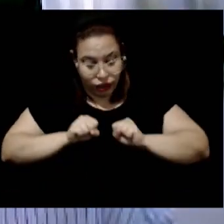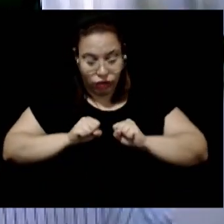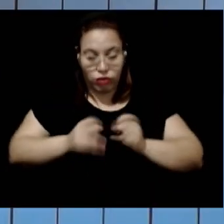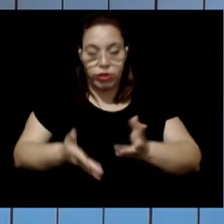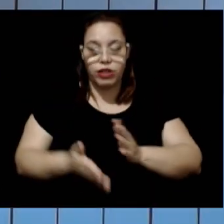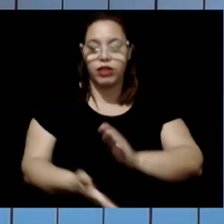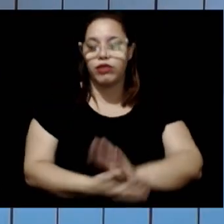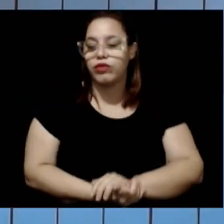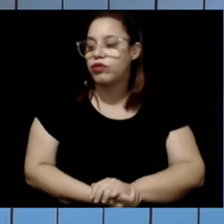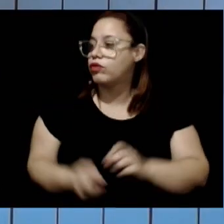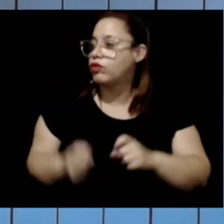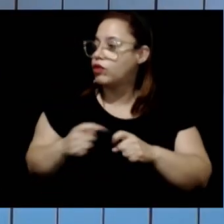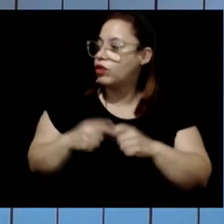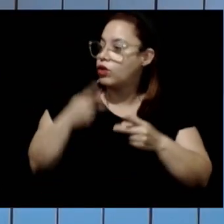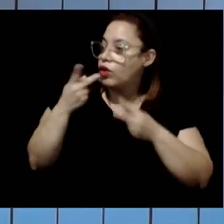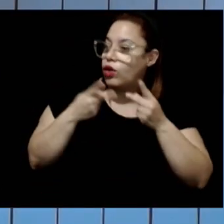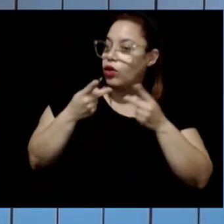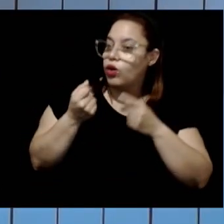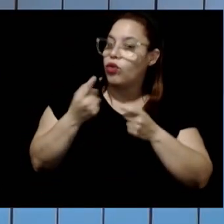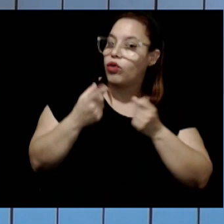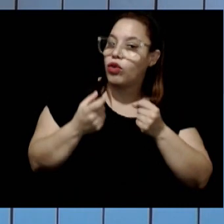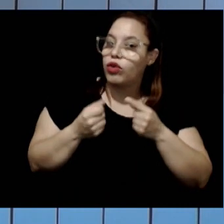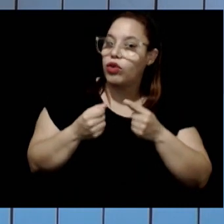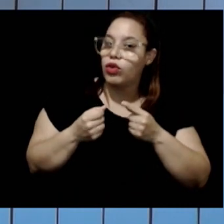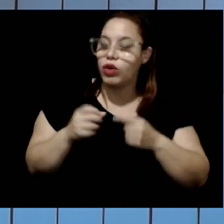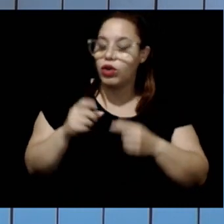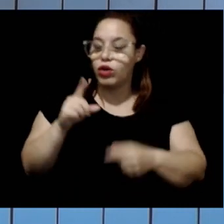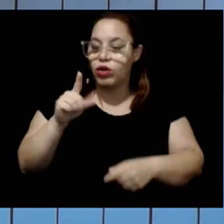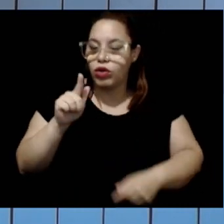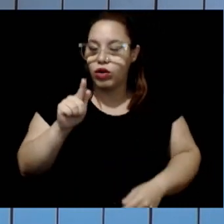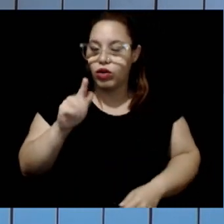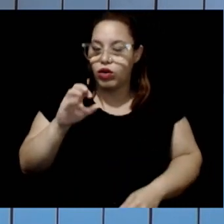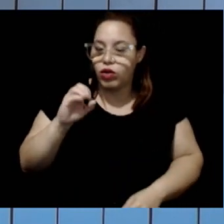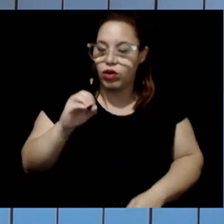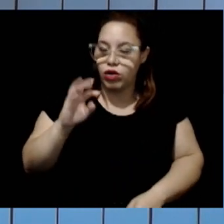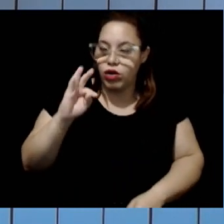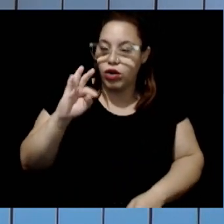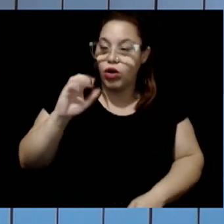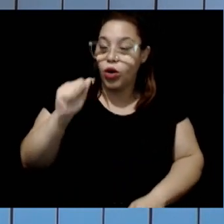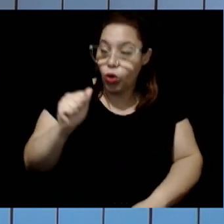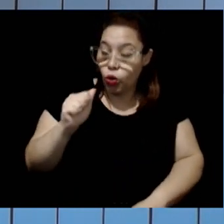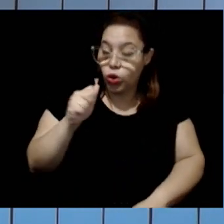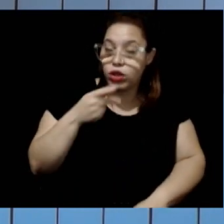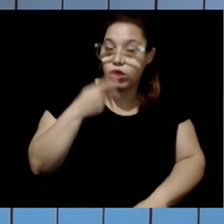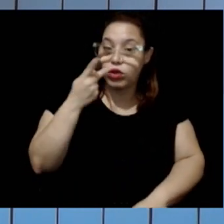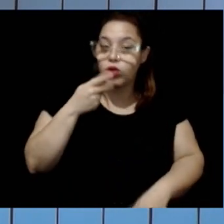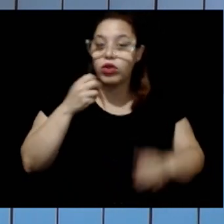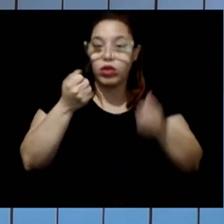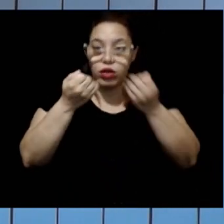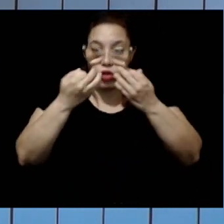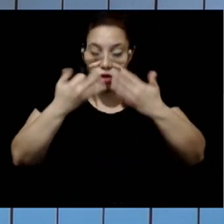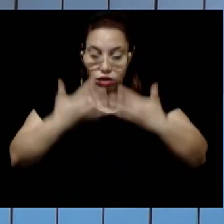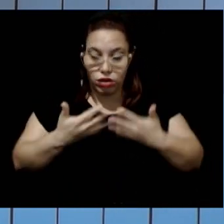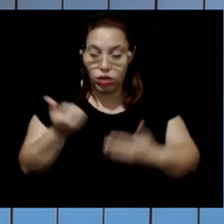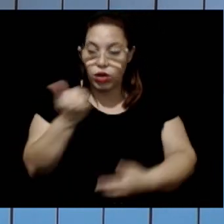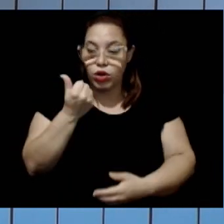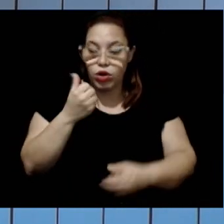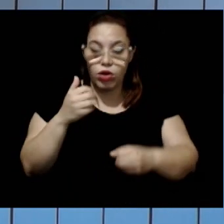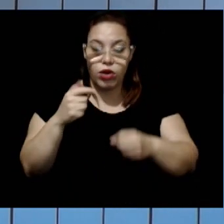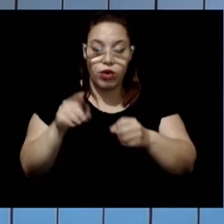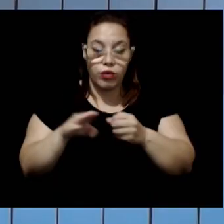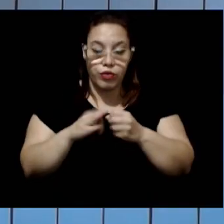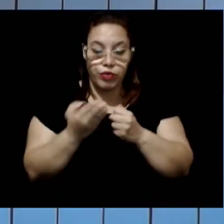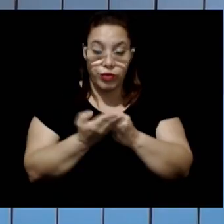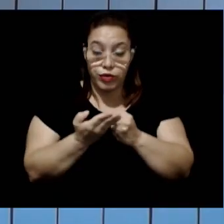Doutor, vamos falar um pouquinho agora da gota. Eu achei interessante quando o senhor explicou no primeiro bloco que ela está relacionada